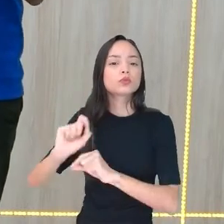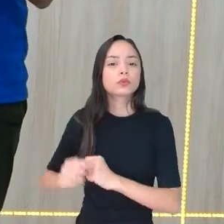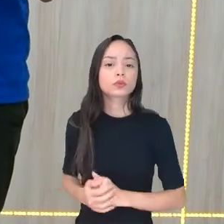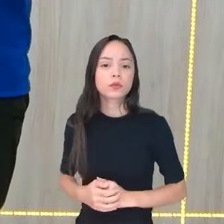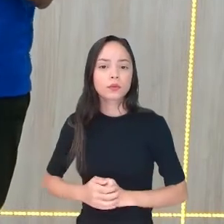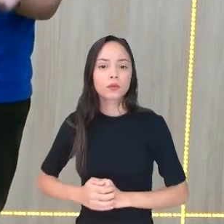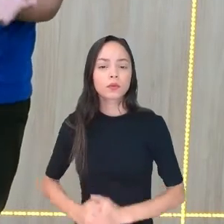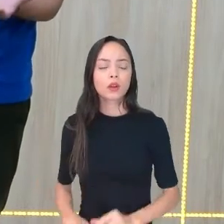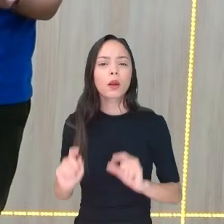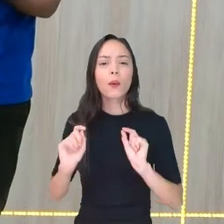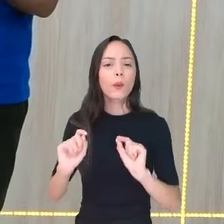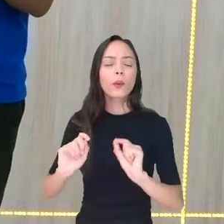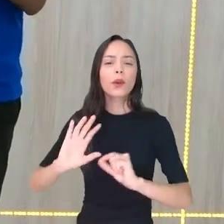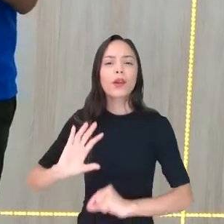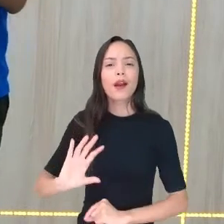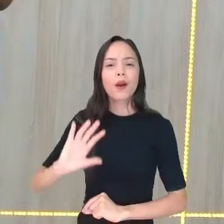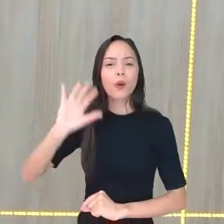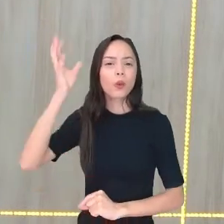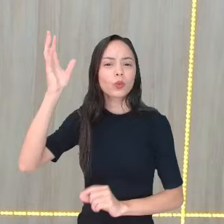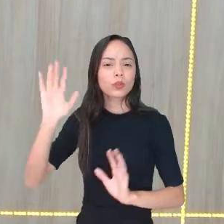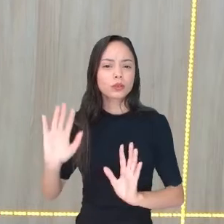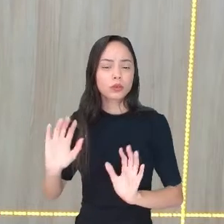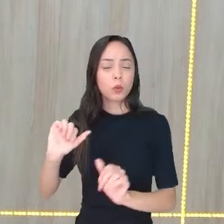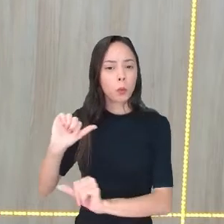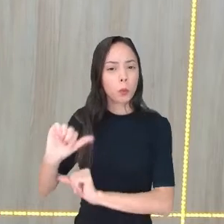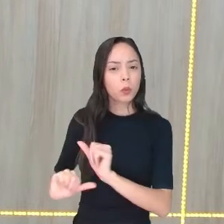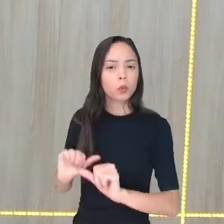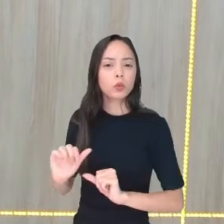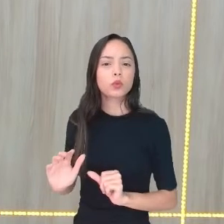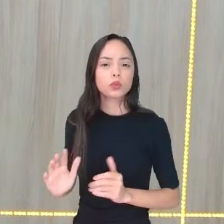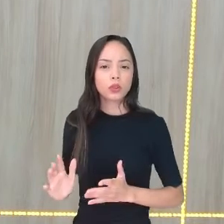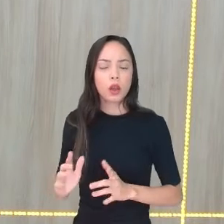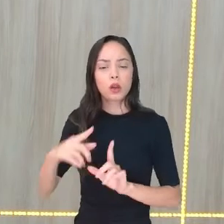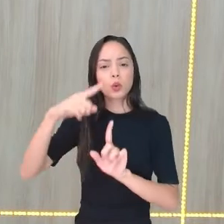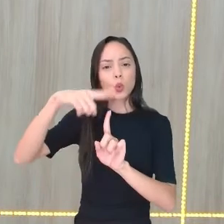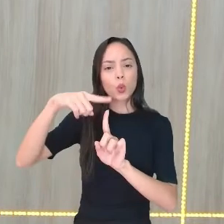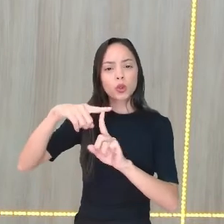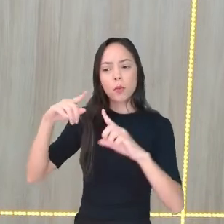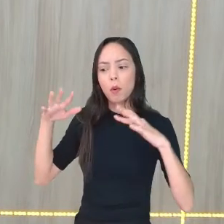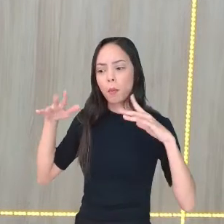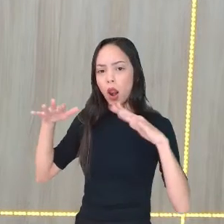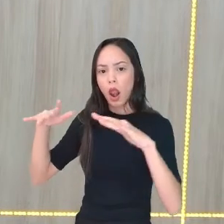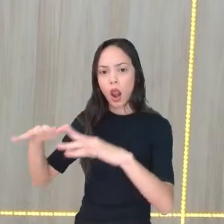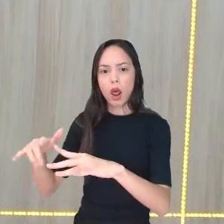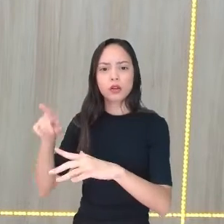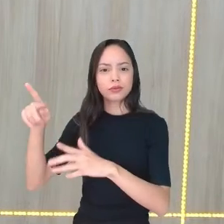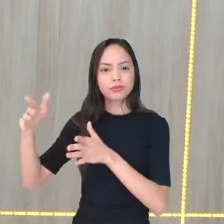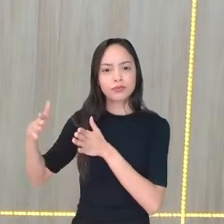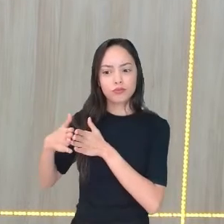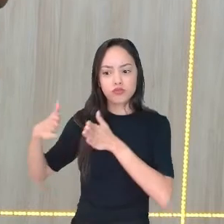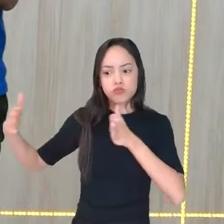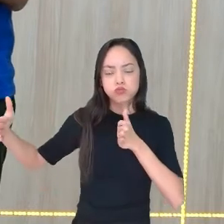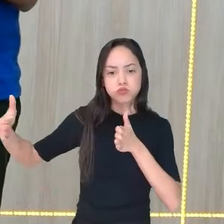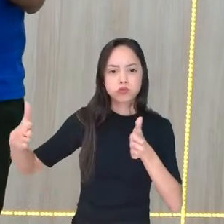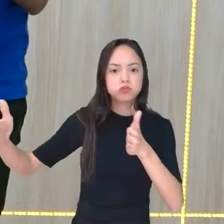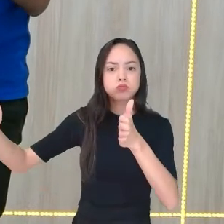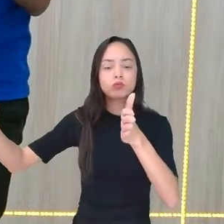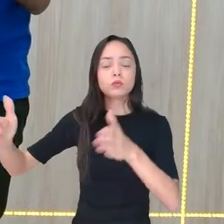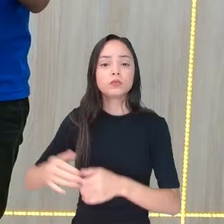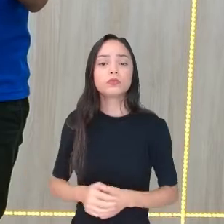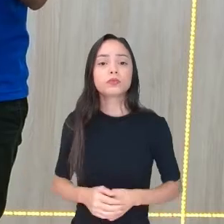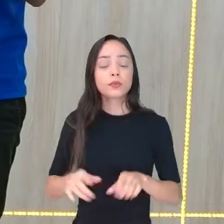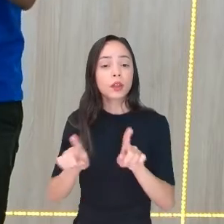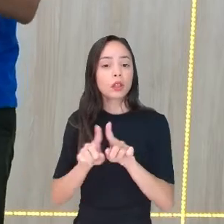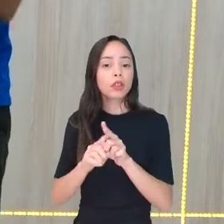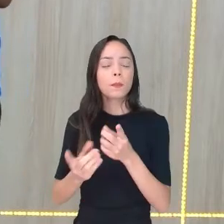fez mudar, né, primeiro, o tipo de ocupação dessa avenida, né, e o que é que